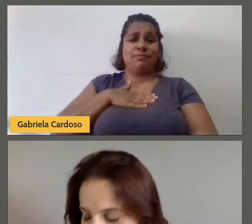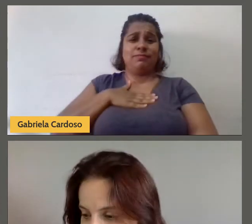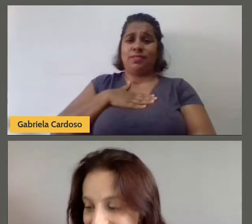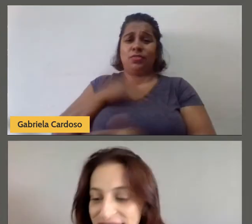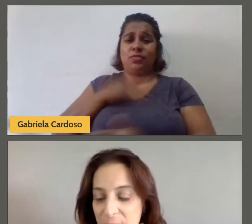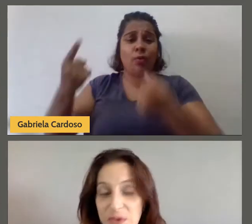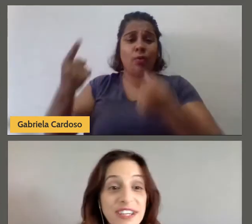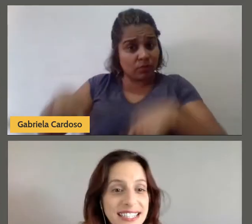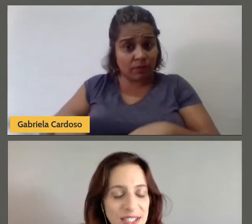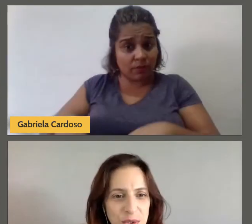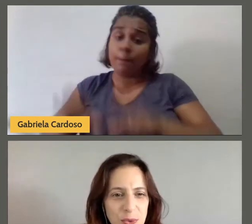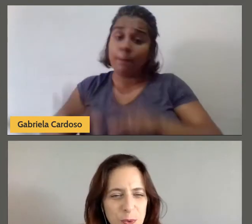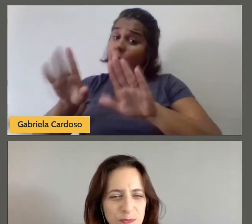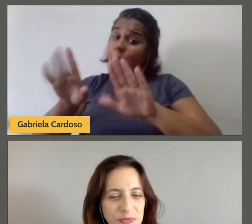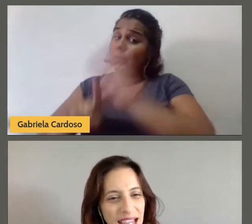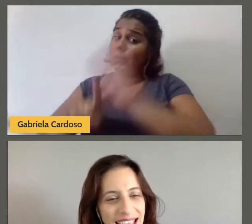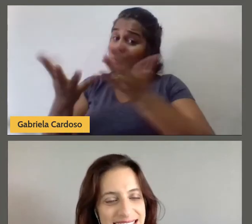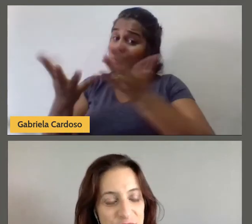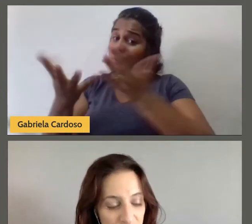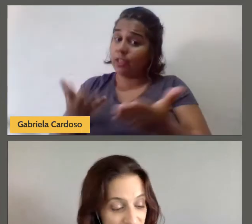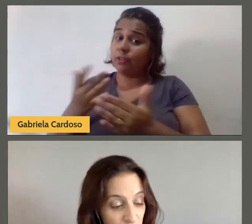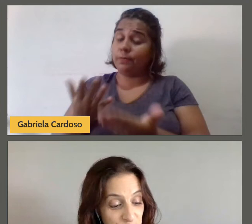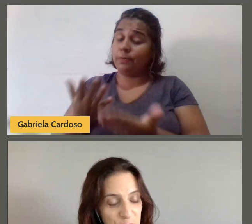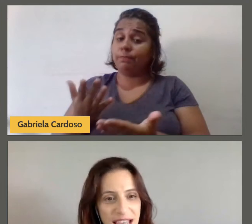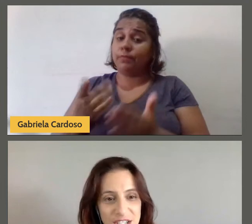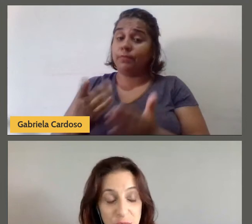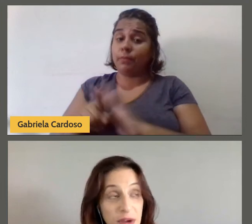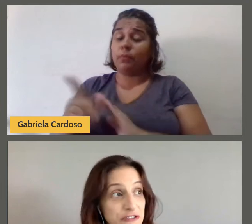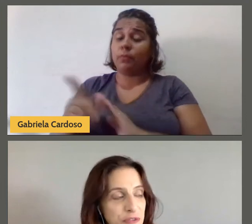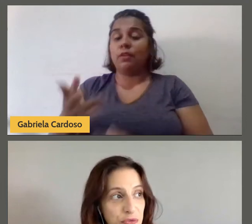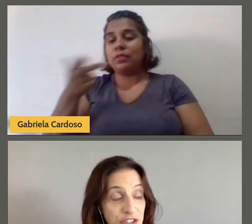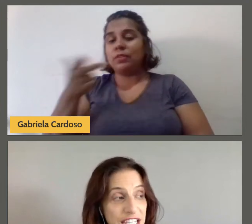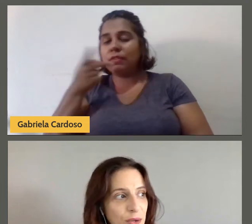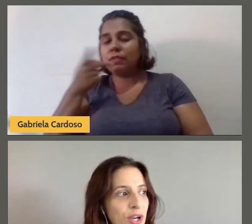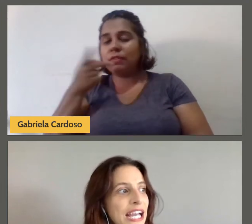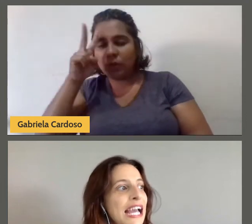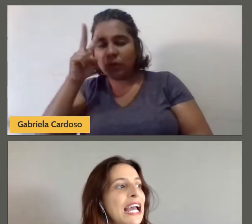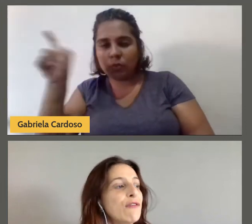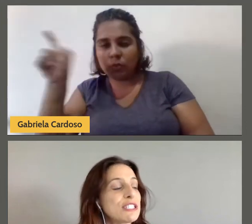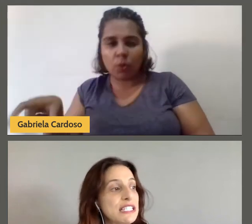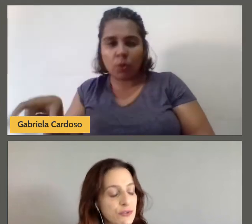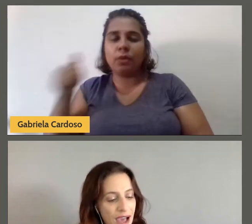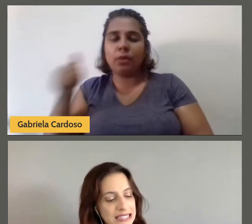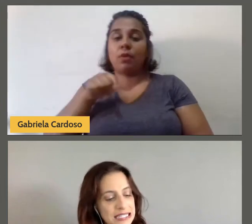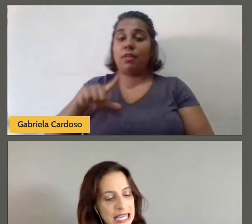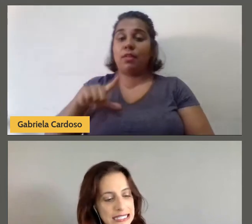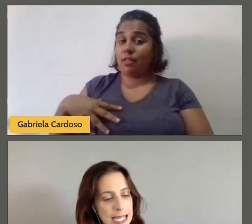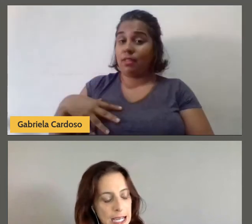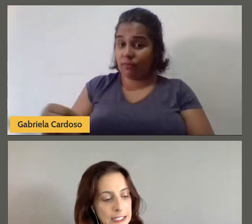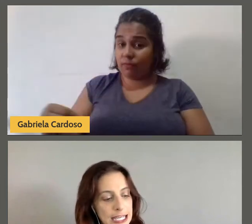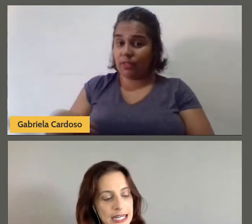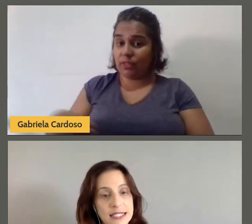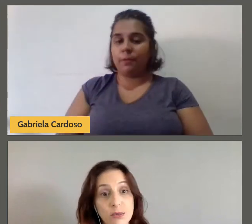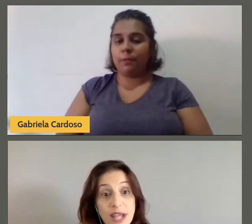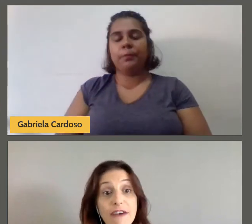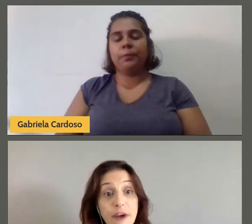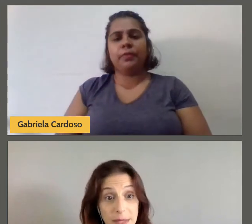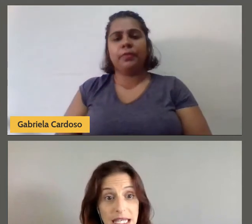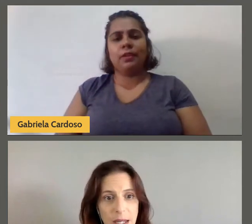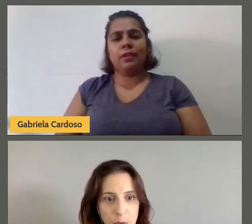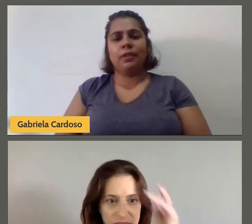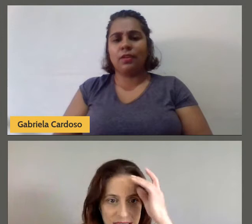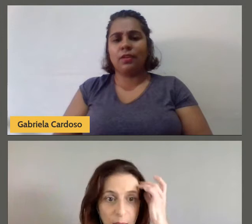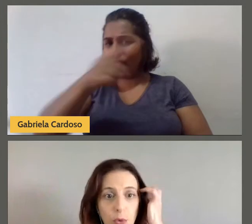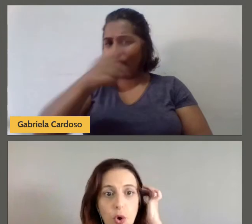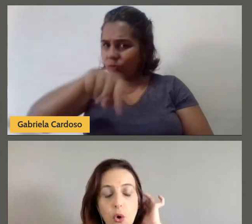queria fazer, e aproveitando essa história que você contou, que ela tinha um filho, vocês fazem essa integração da